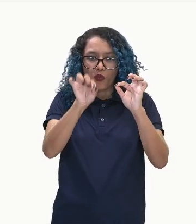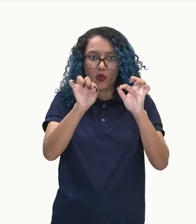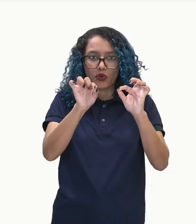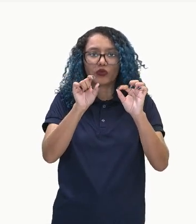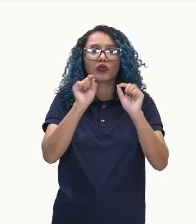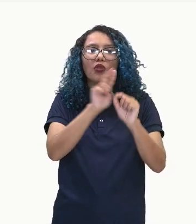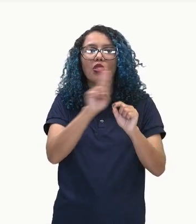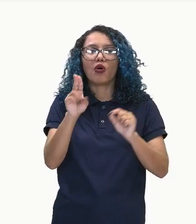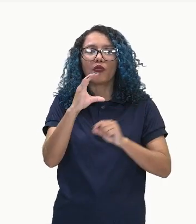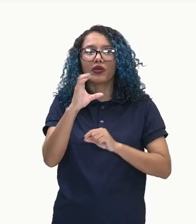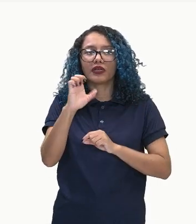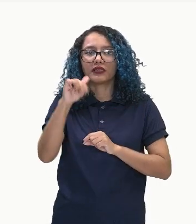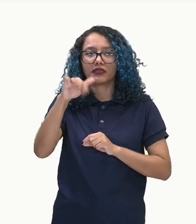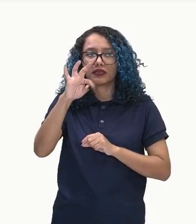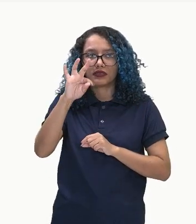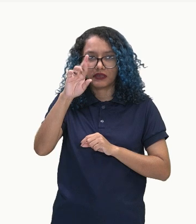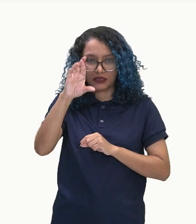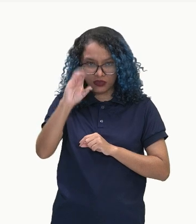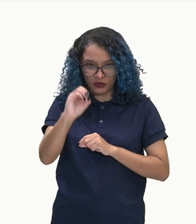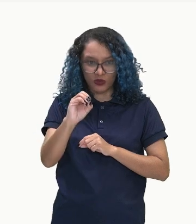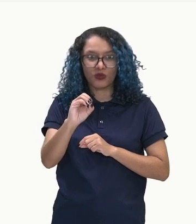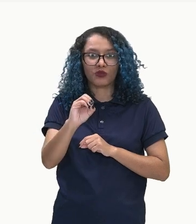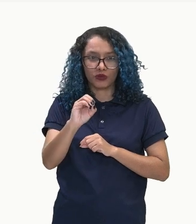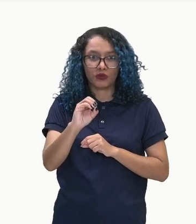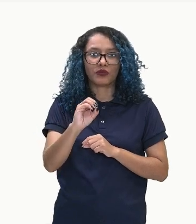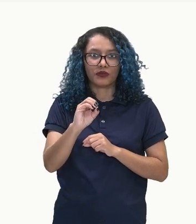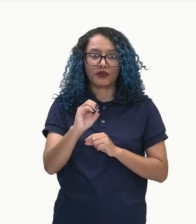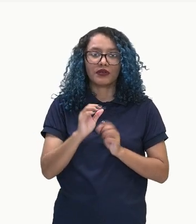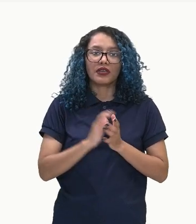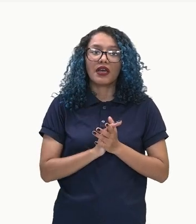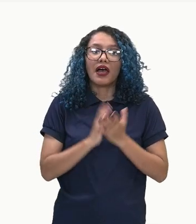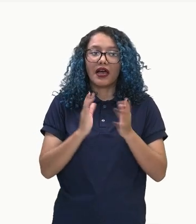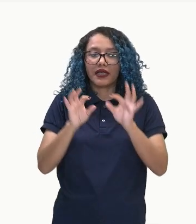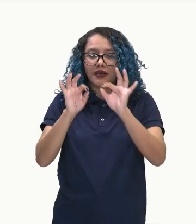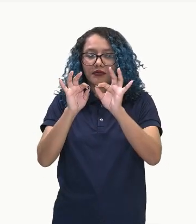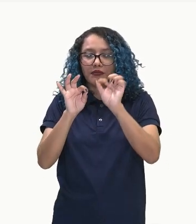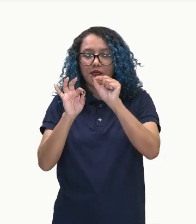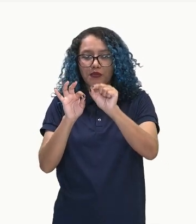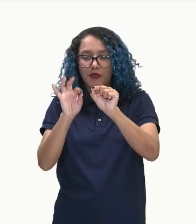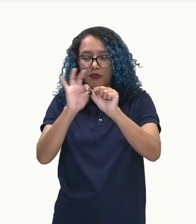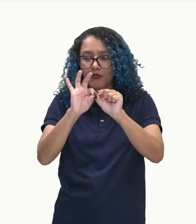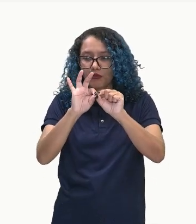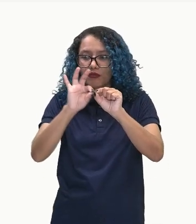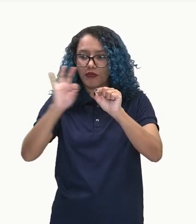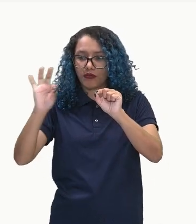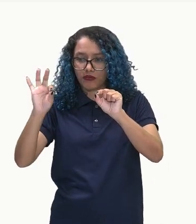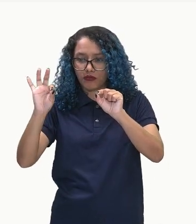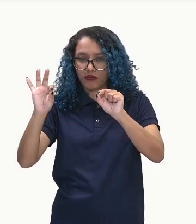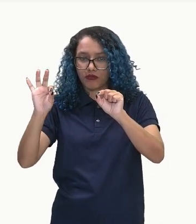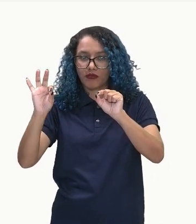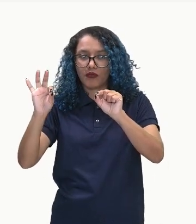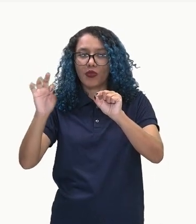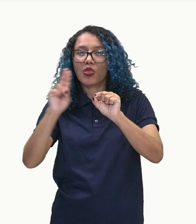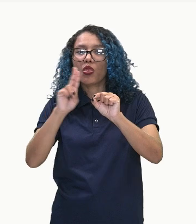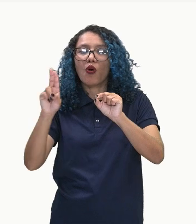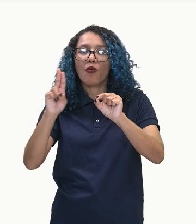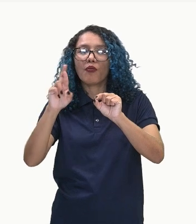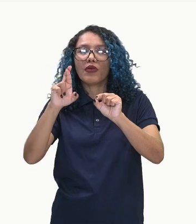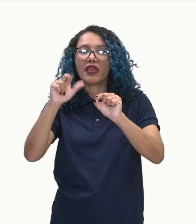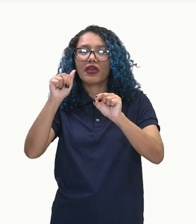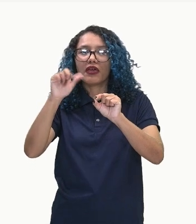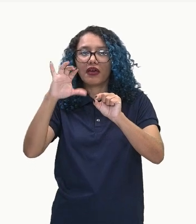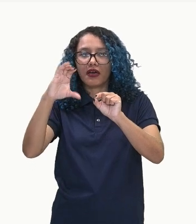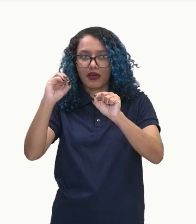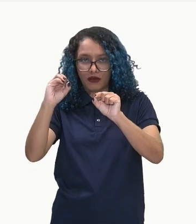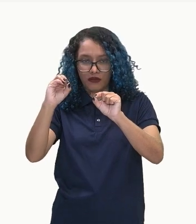tudo bem? Agora marca bem o que eu vou falar para ti, ó. A distância do centro até uma extremidade, nós chamamos de raio.